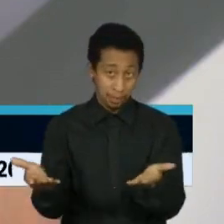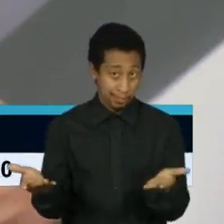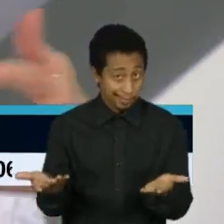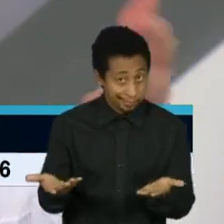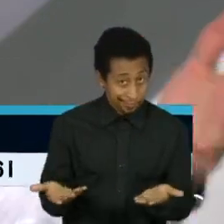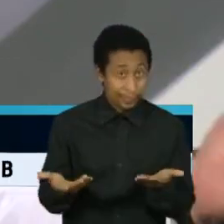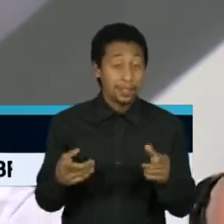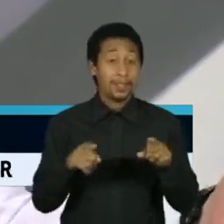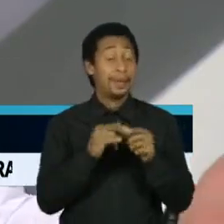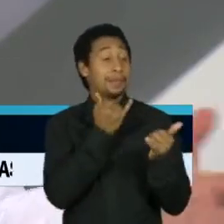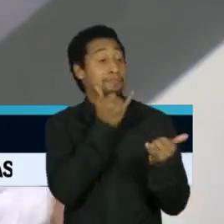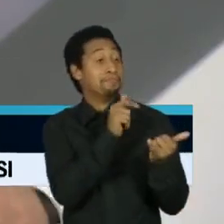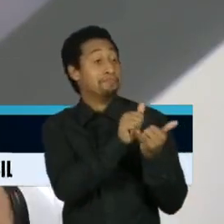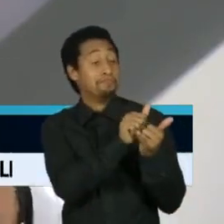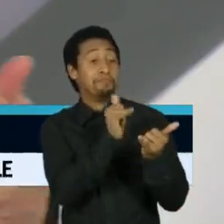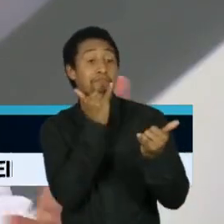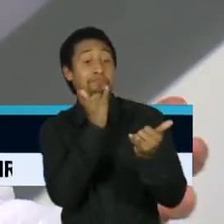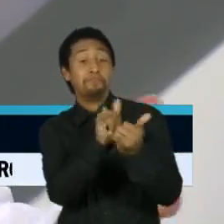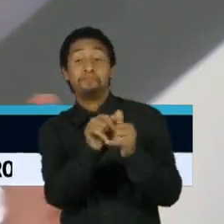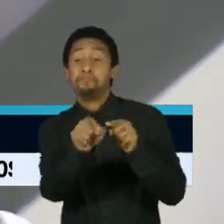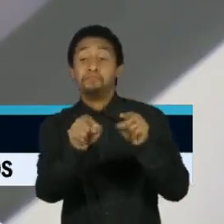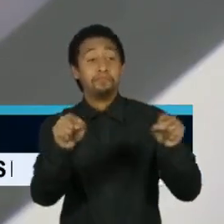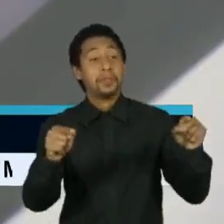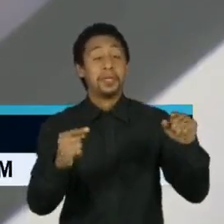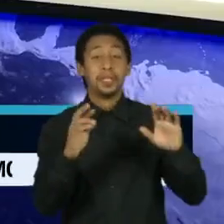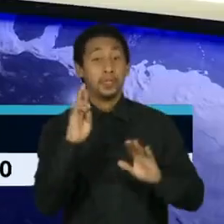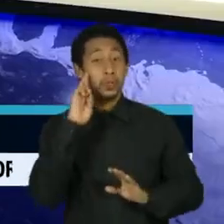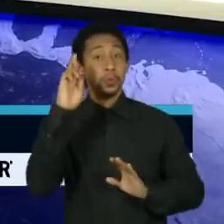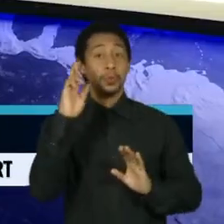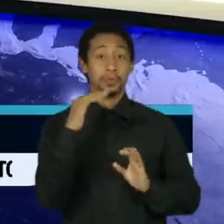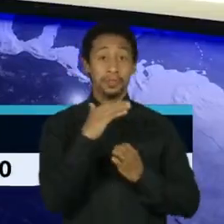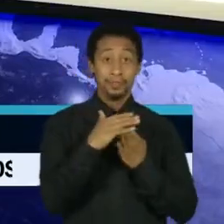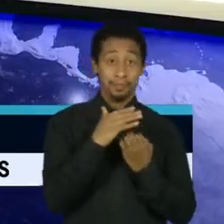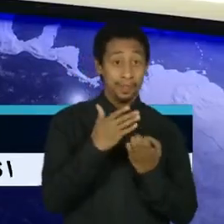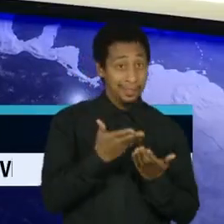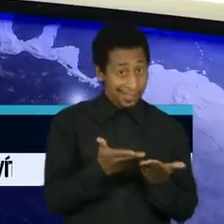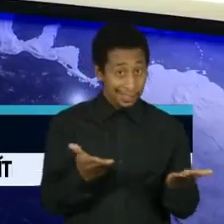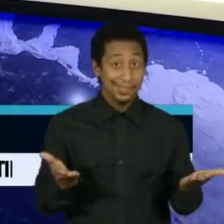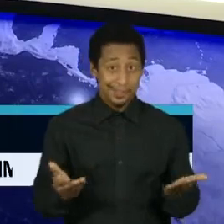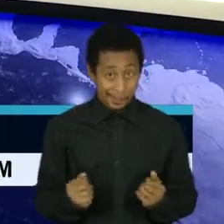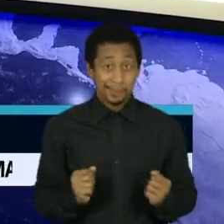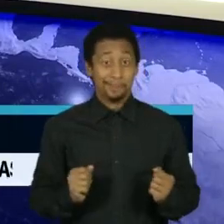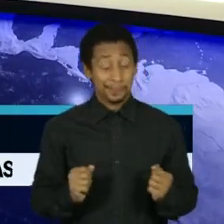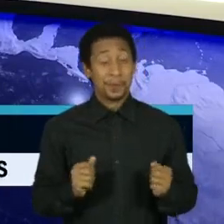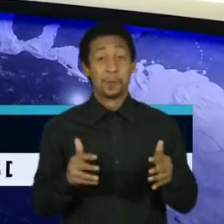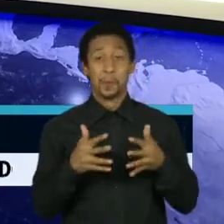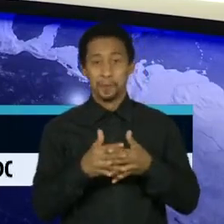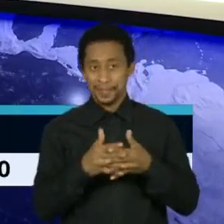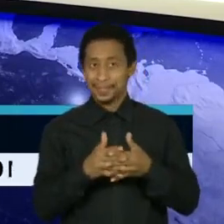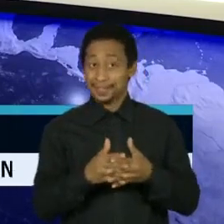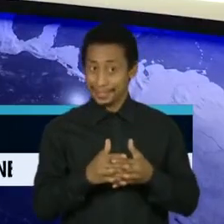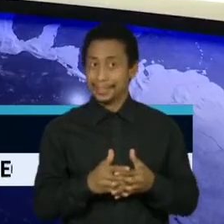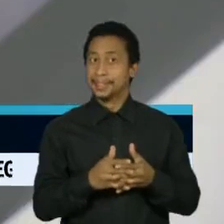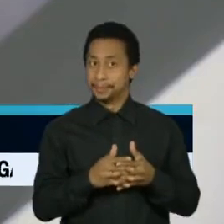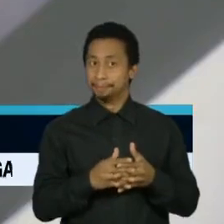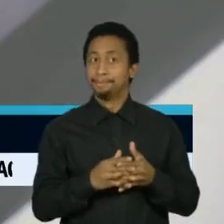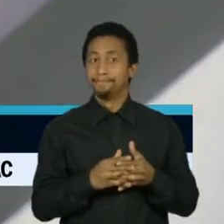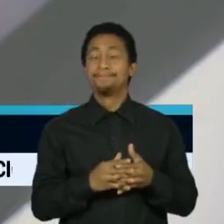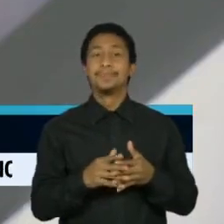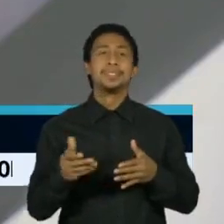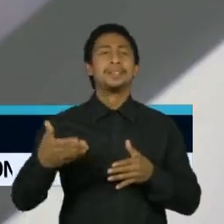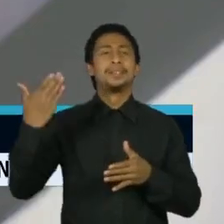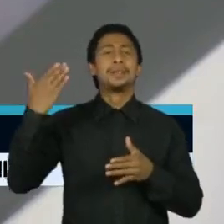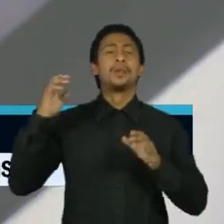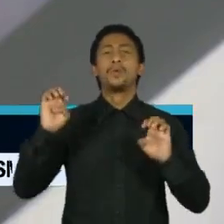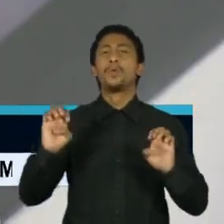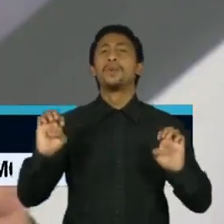ficar de bem com os empresários, que a elite brasileira é bem complicada, né? Esses dias tivemos aí um